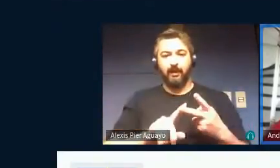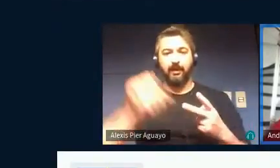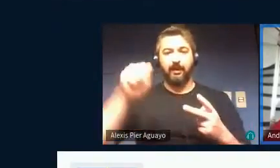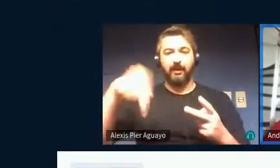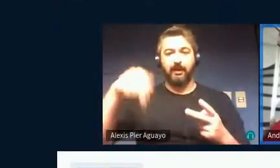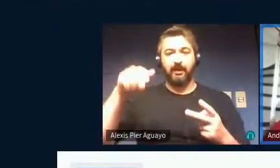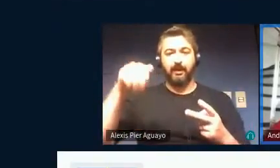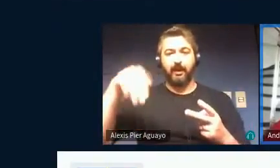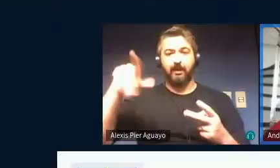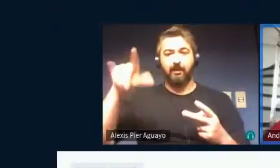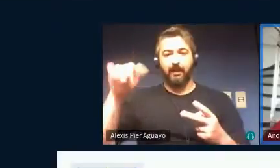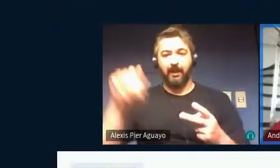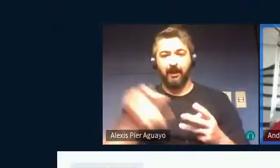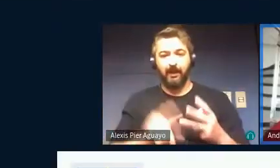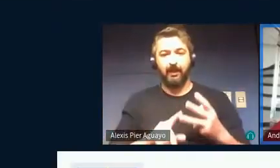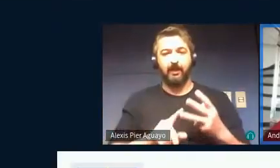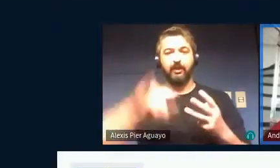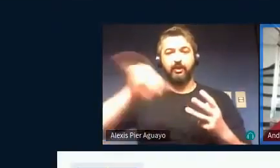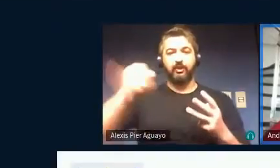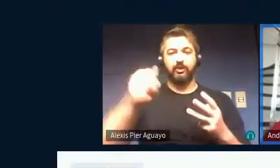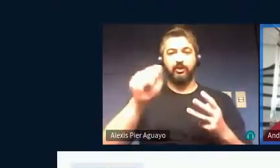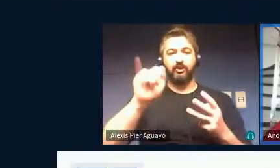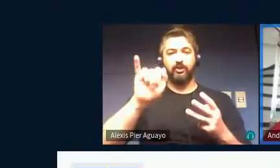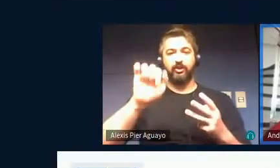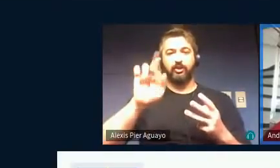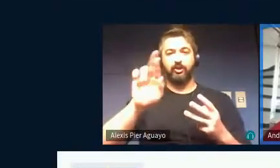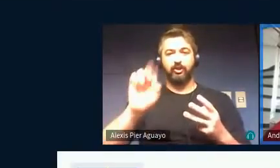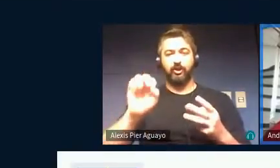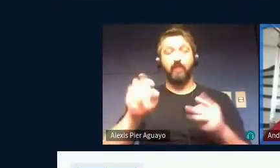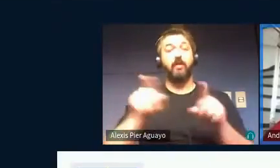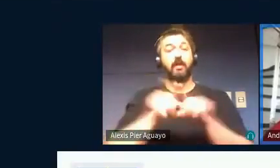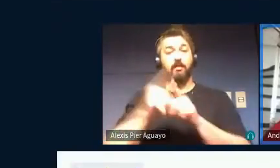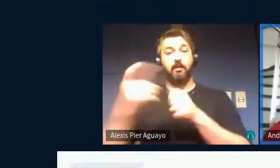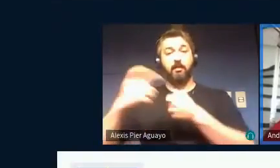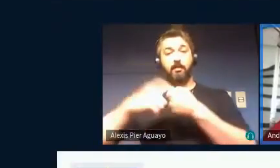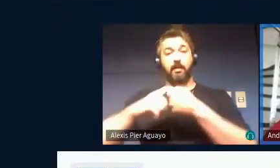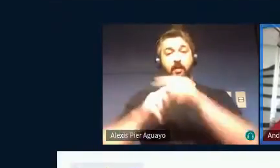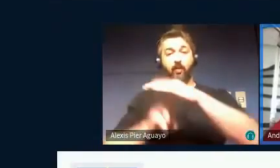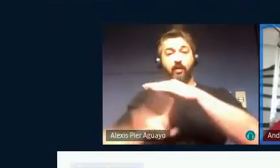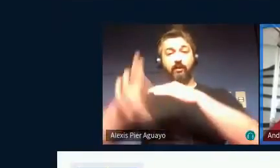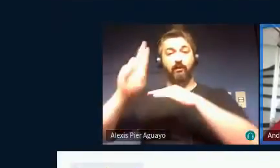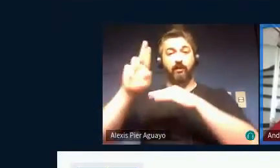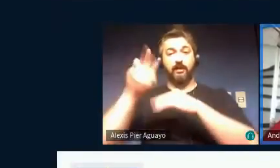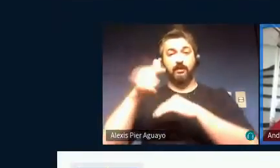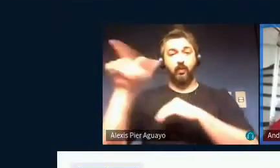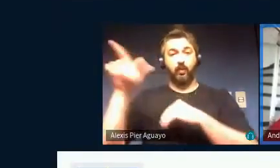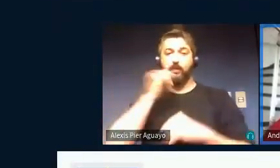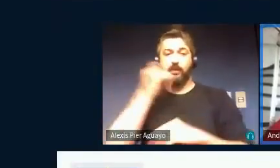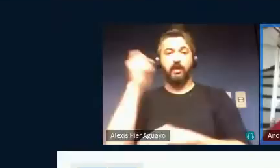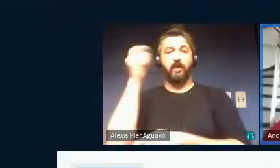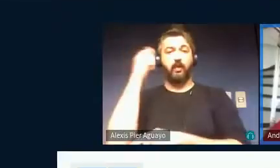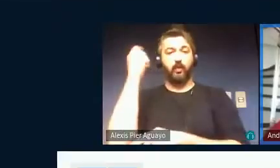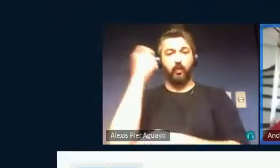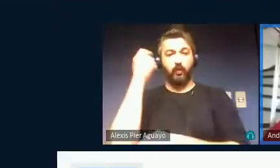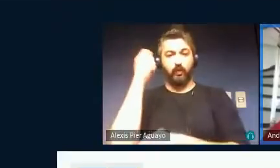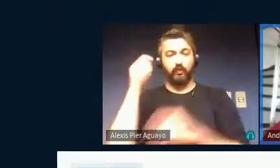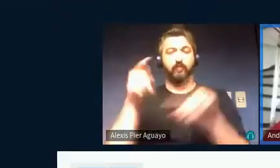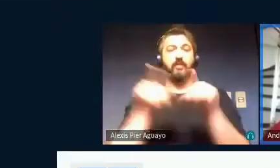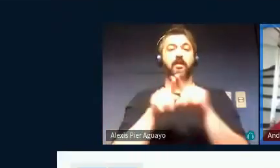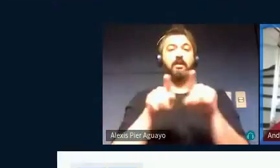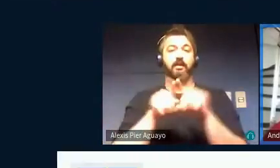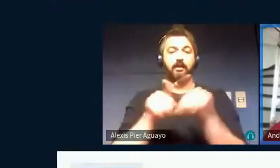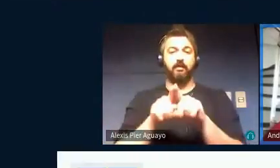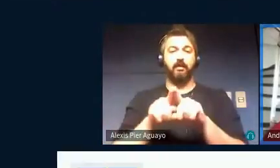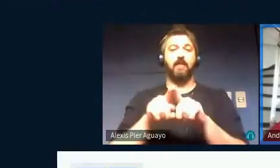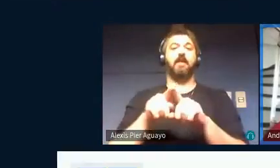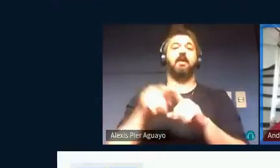e também é um projeto em associação com outras universidades, a Universidade Federal do Rio Grande do Sul e a UFRJ, com pesquisadores